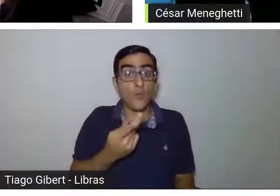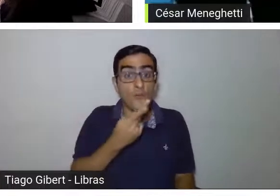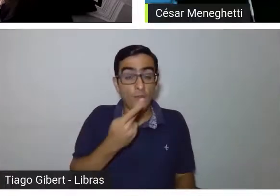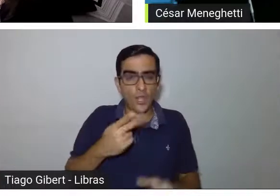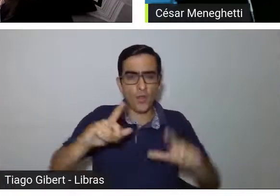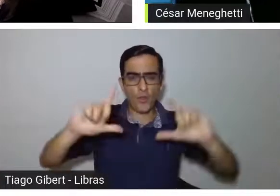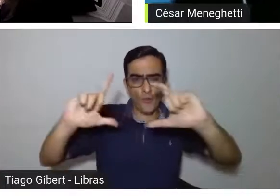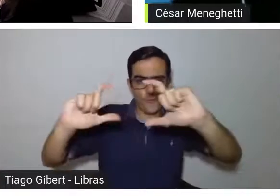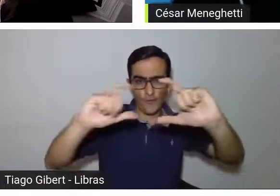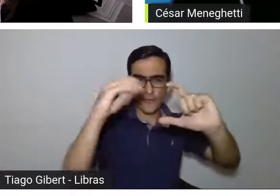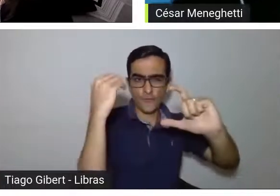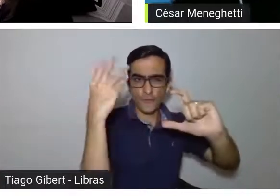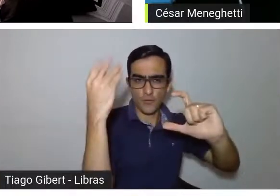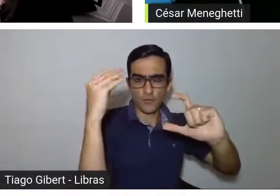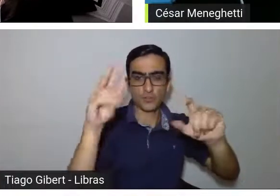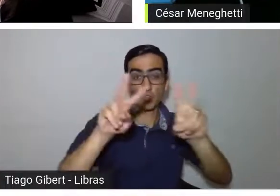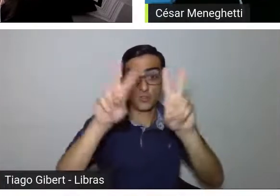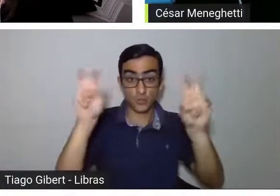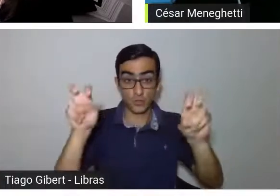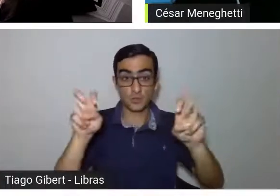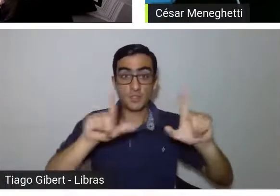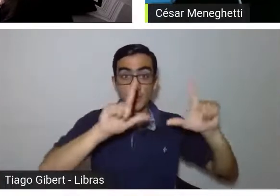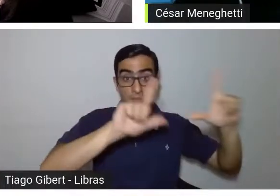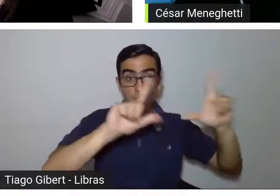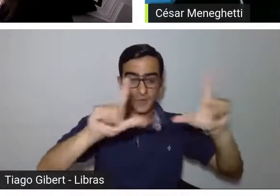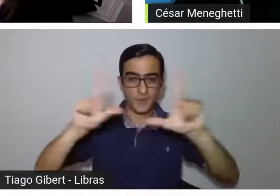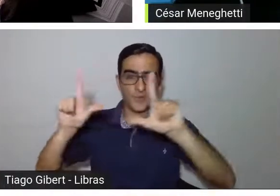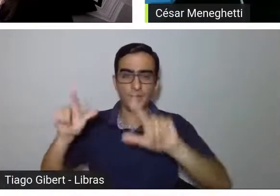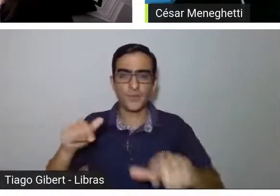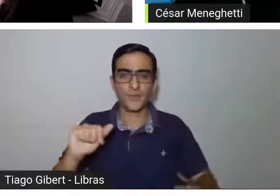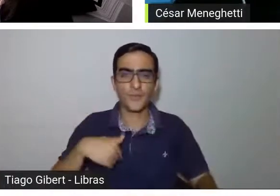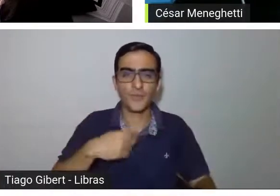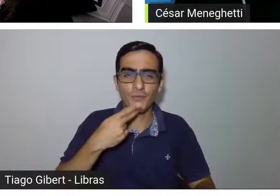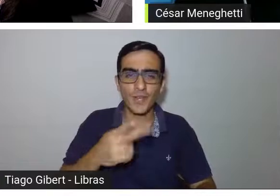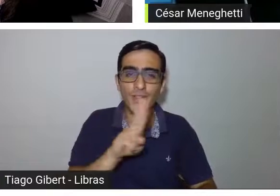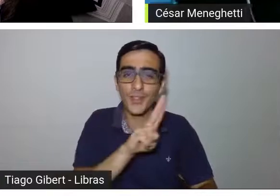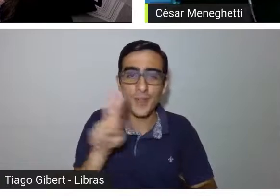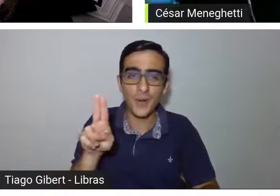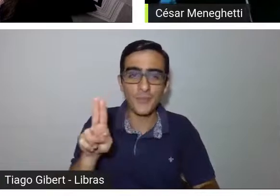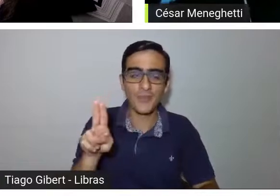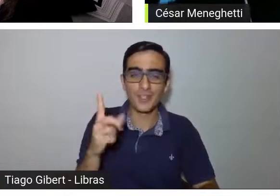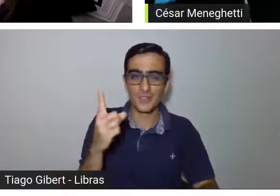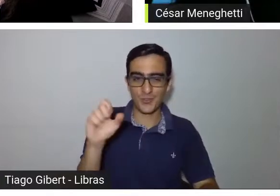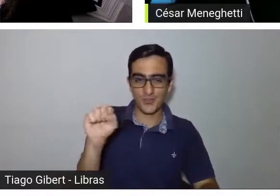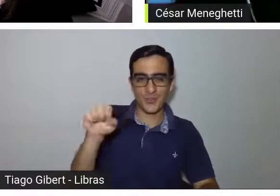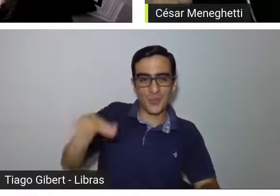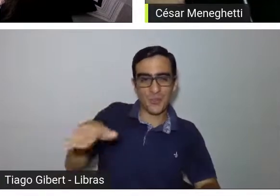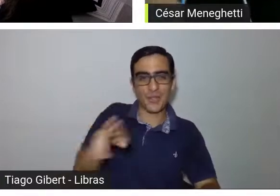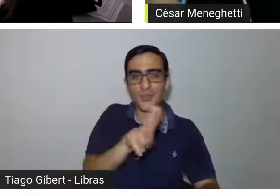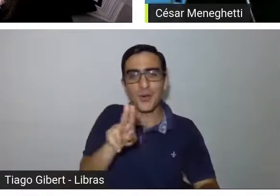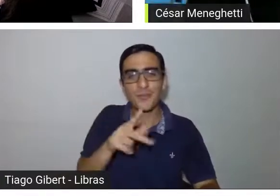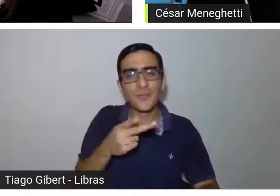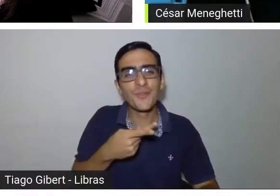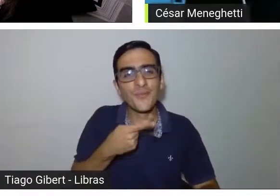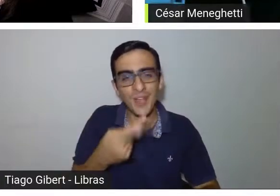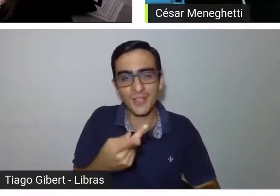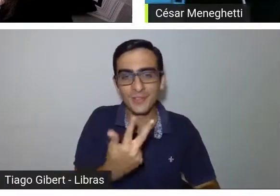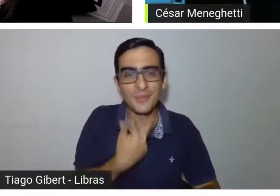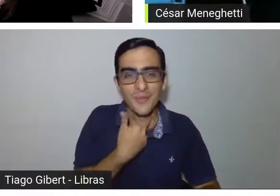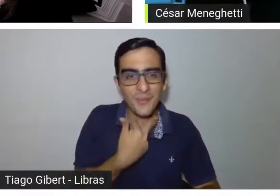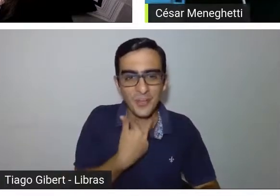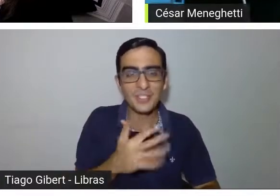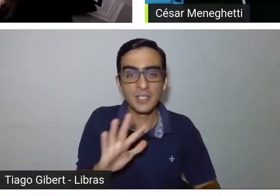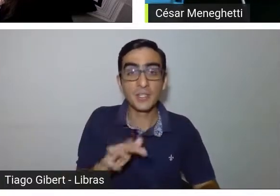dessa menininha, que eu não vou dizer o nome aqui, porque é menor de idade, mas ela, assim, ela ficou, antes de eu